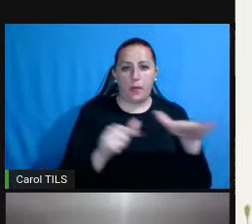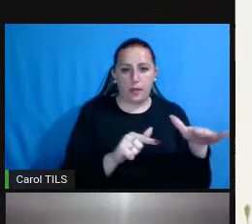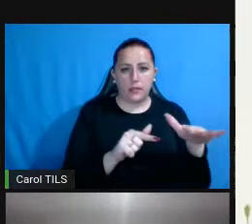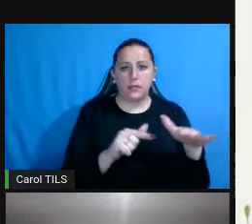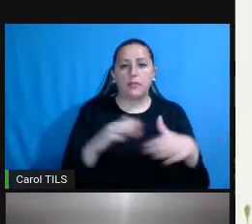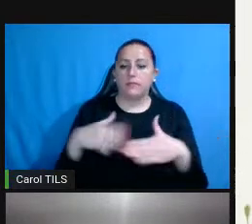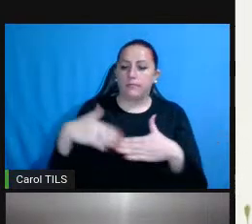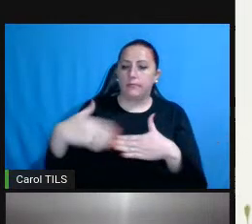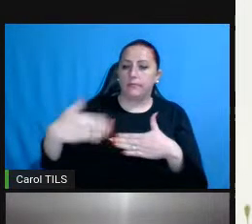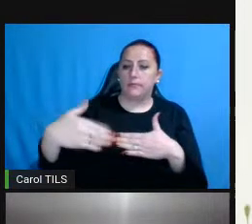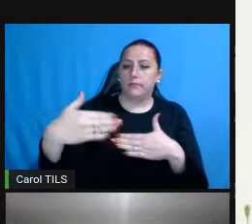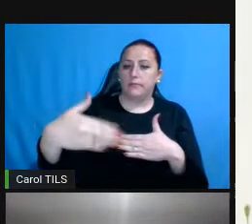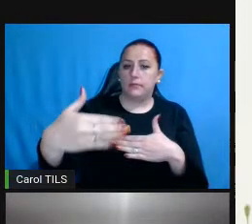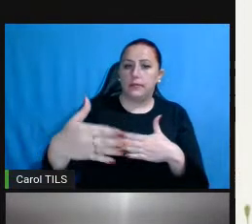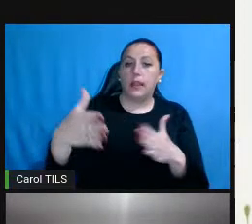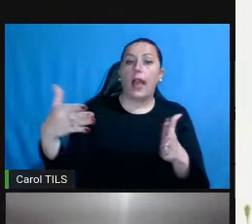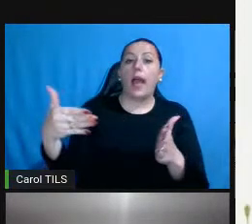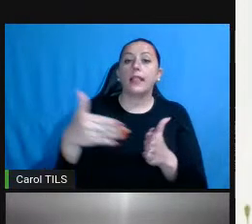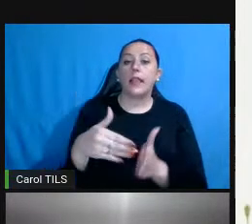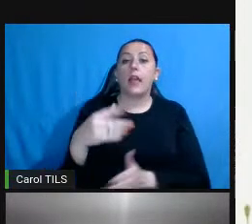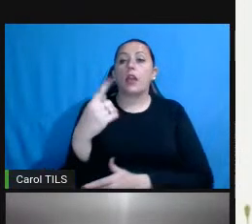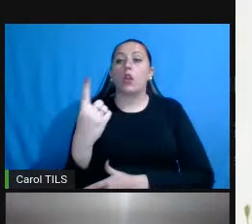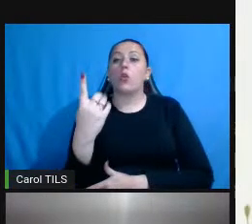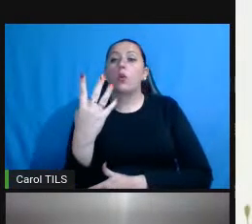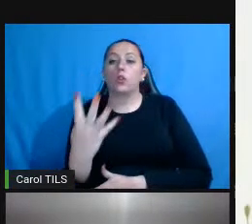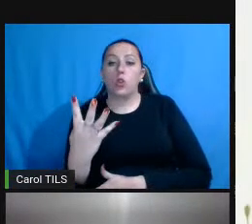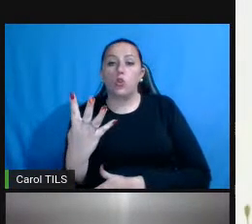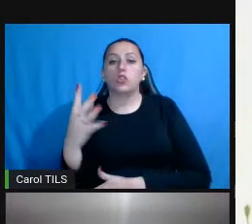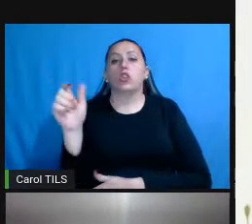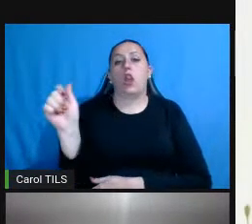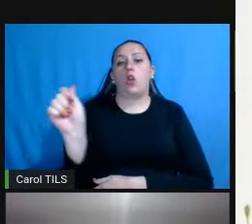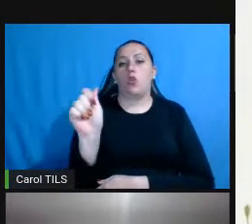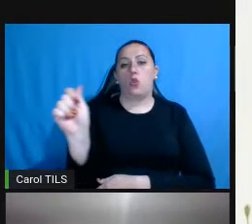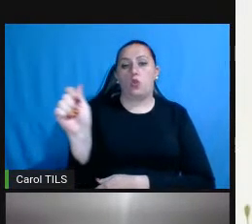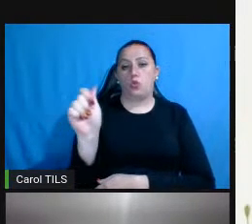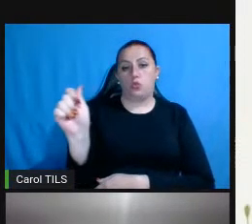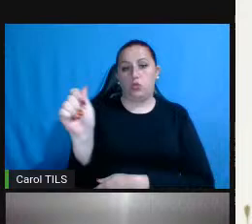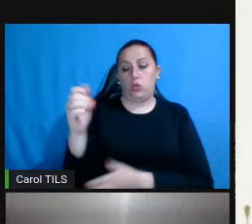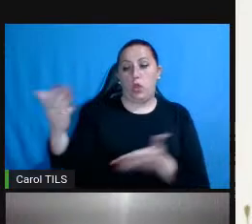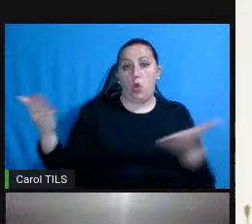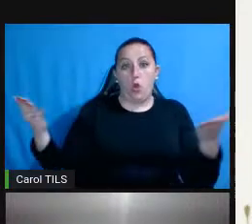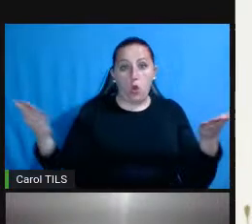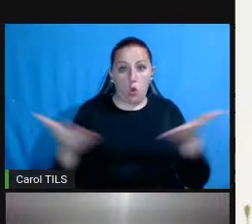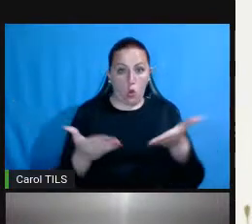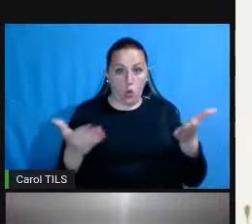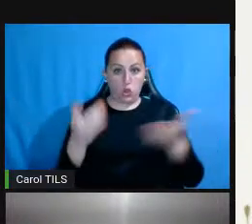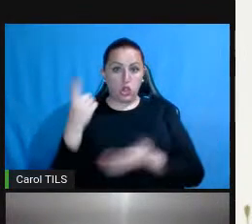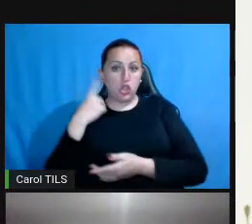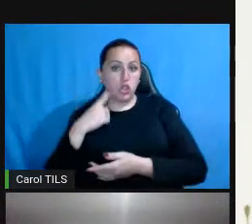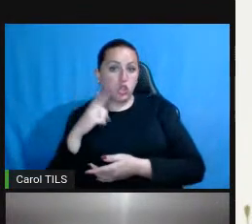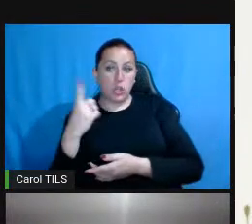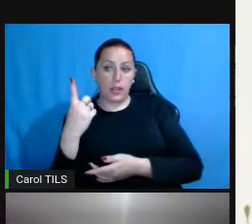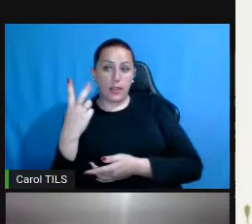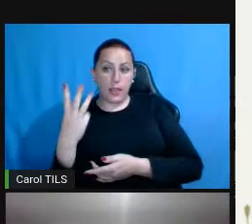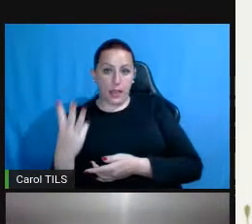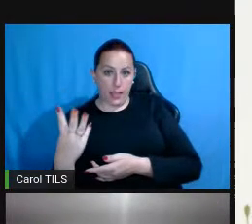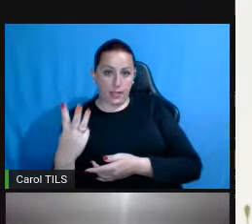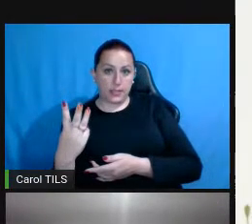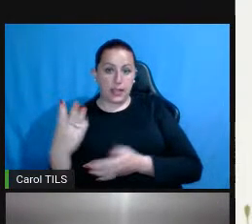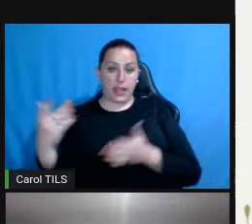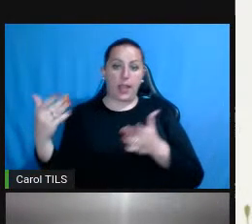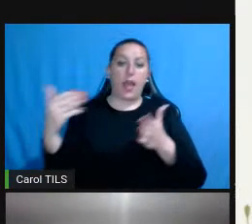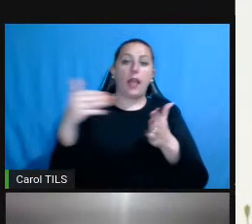desenvolver até 14 de agosto. Então, de hoje a 14 de agosto, num formato remoto, ensino